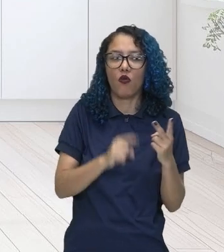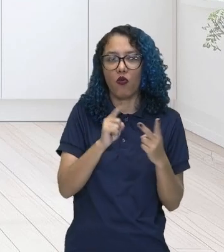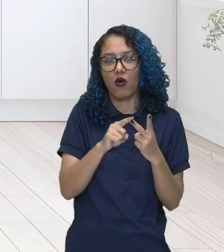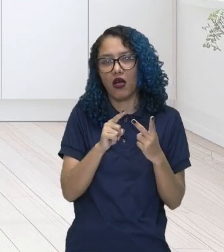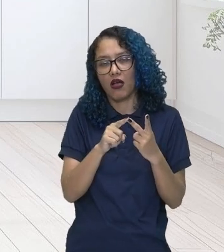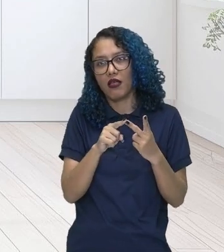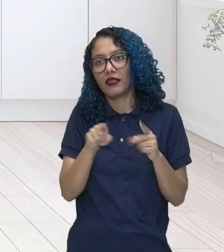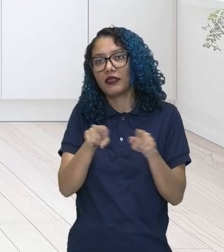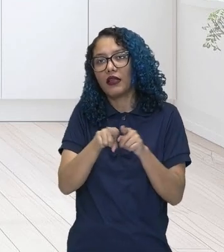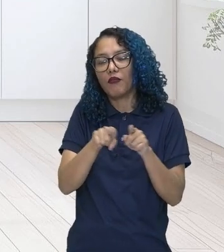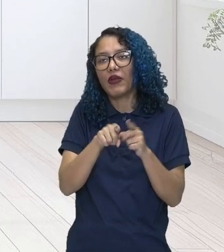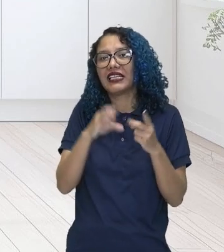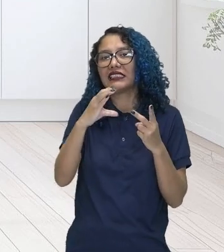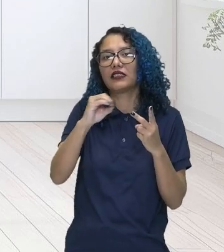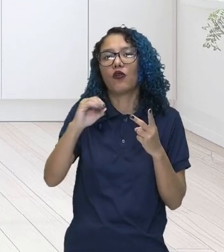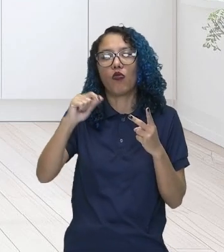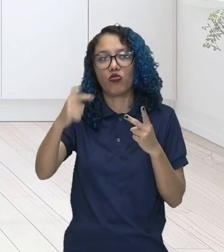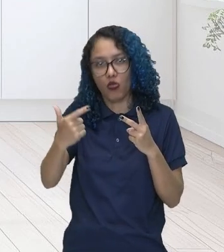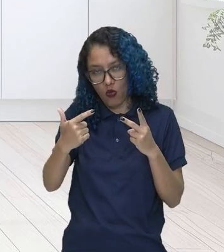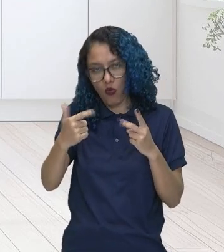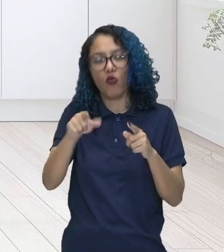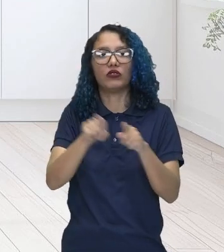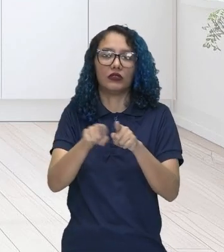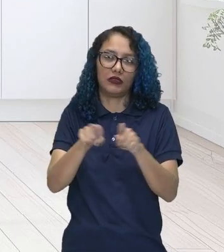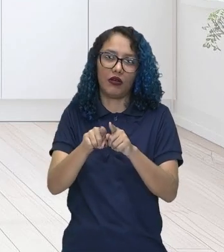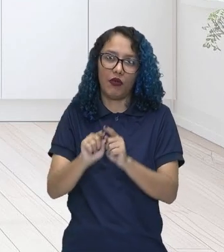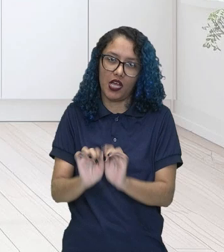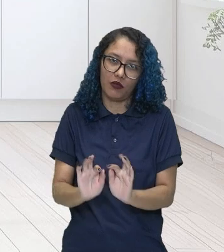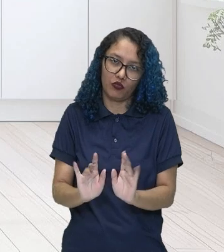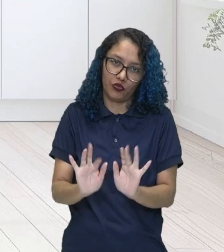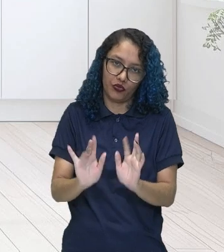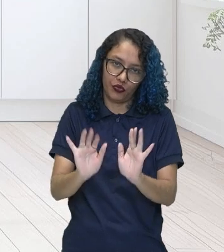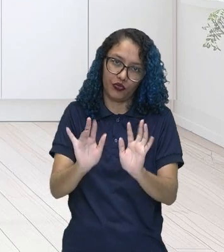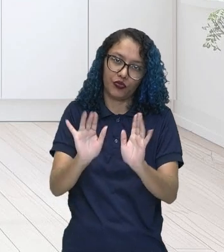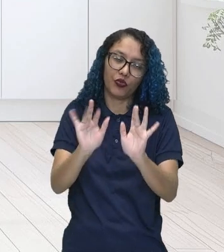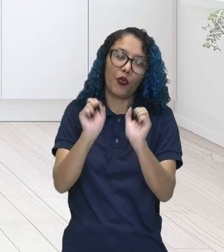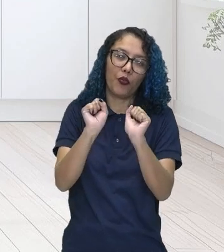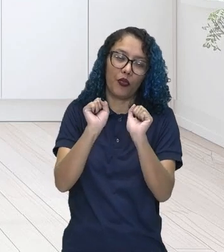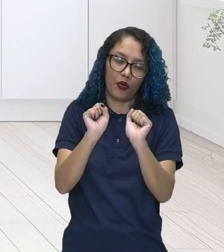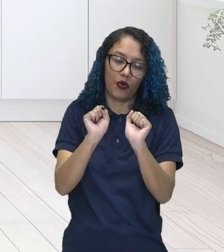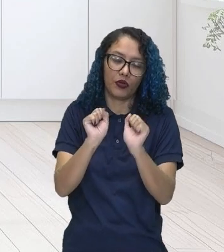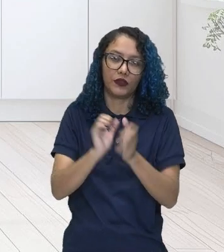ser de carbono, que é liberado pelo fermento, que é